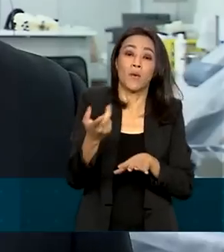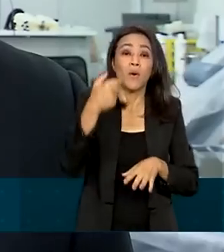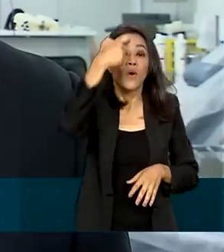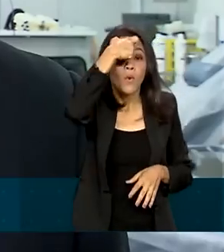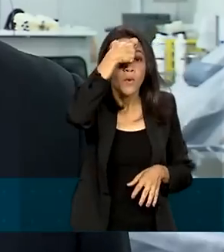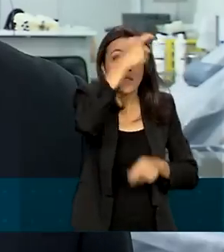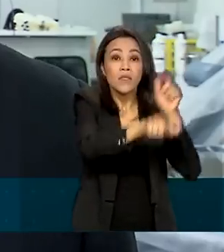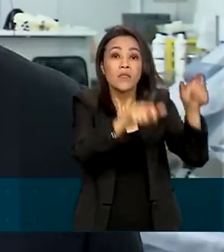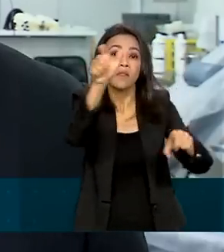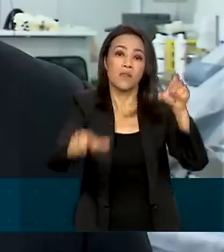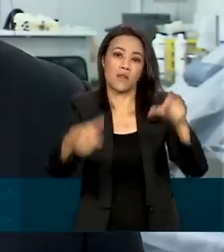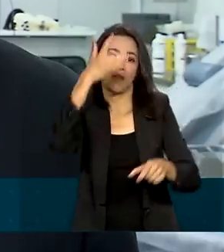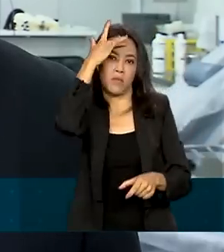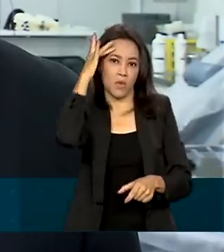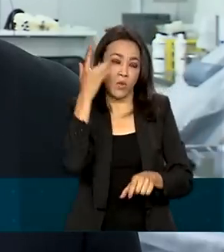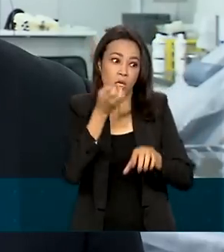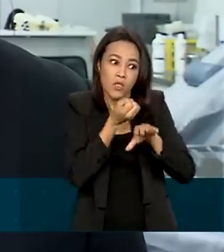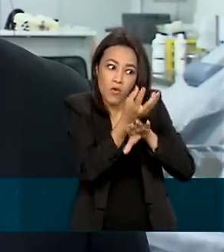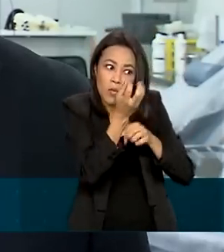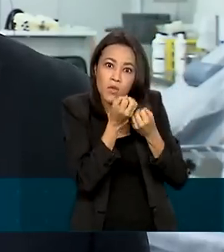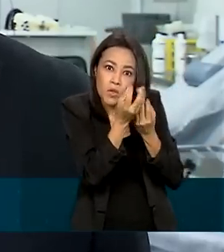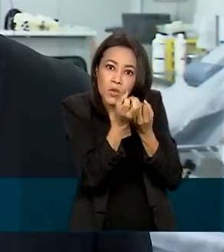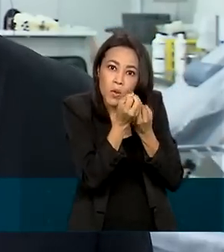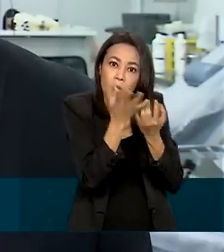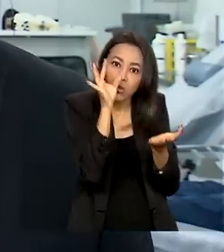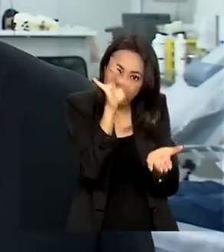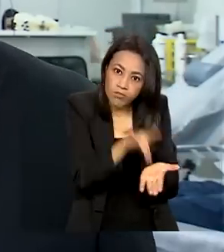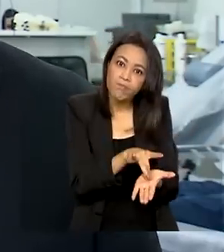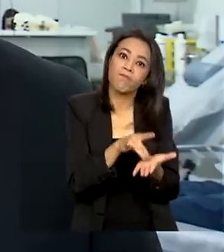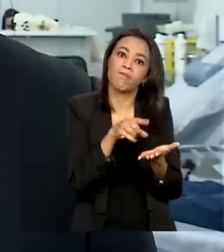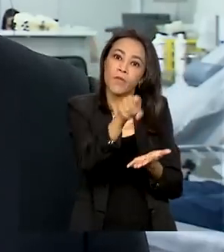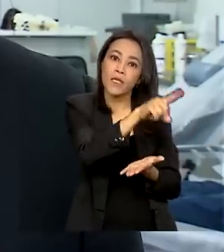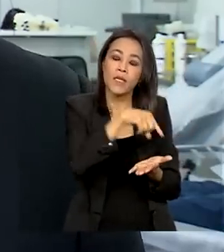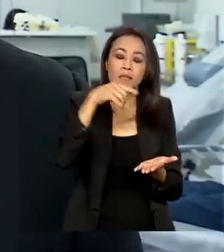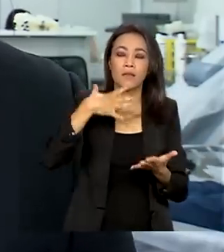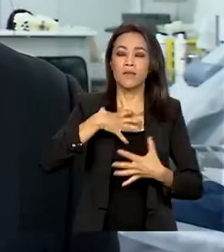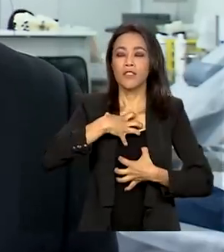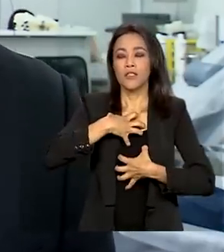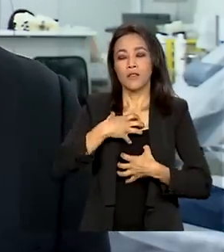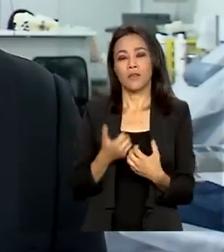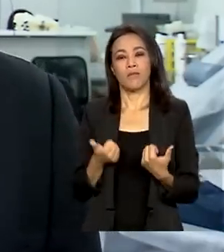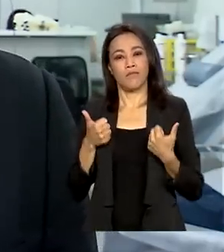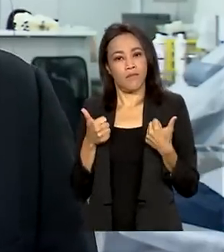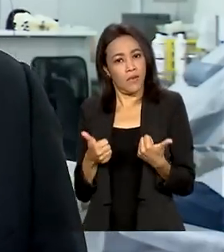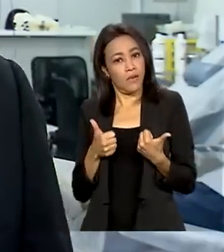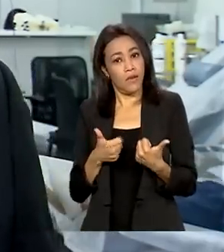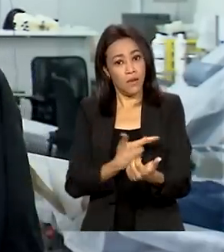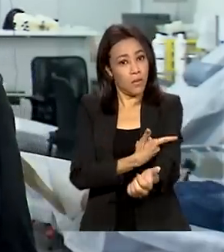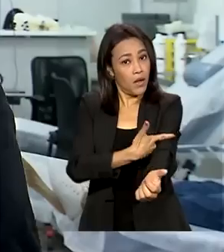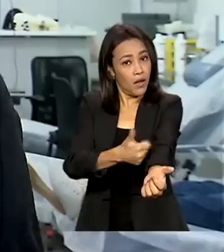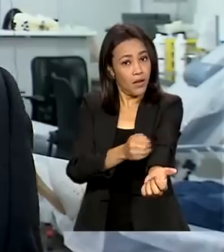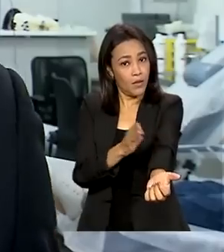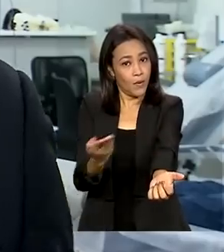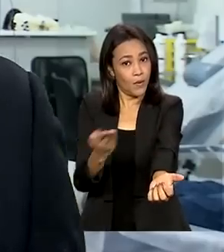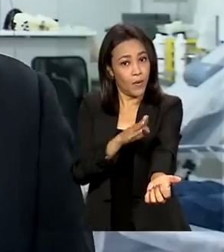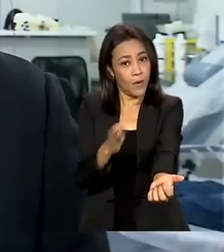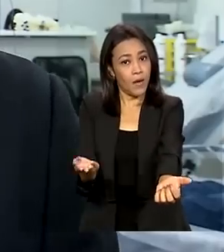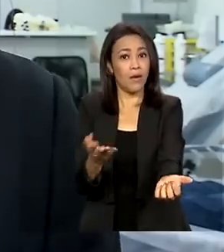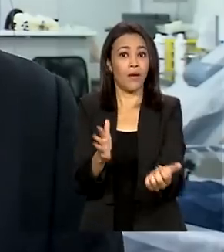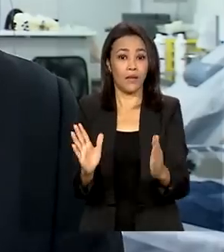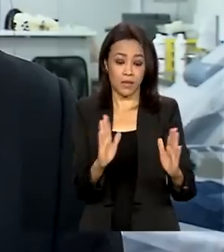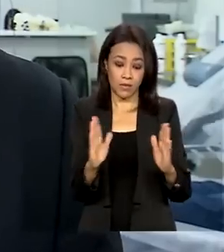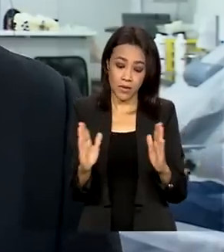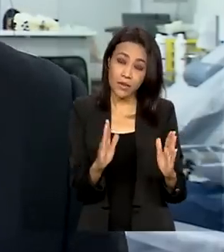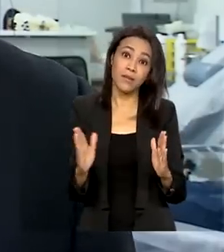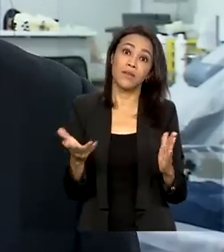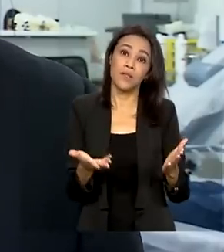população é prestar as informações necessárias para que eles fiquem muito mais à vontade e que possam ter, durante a doação